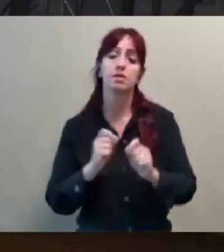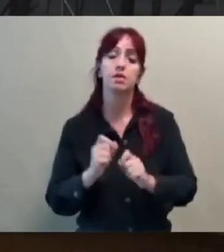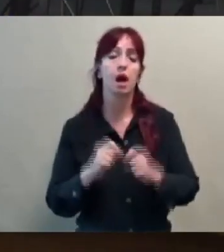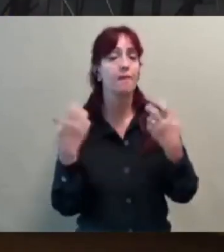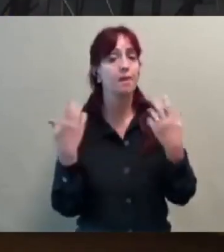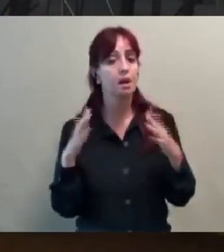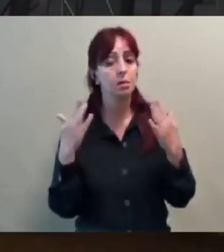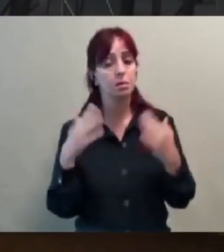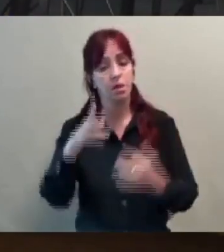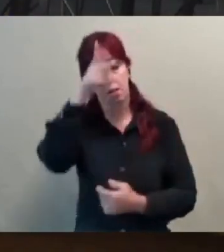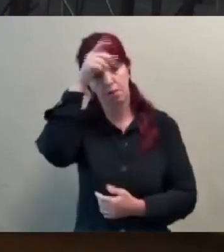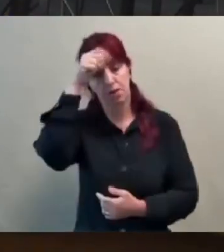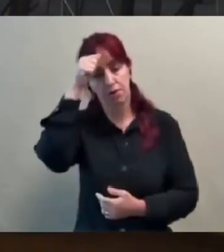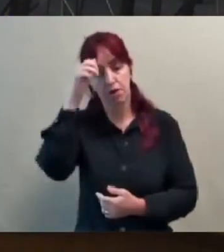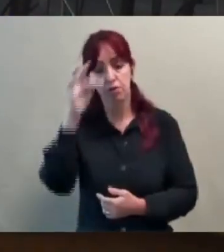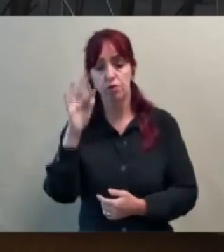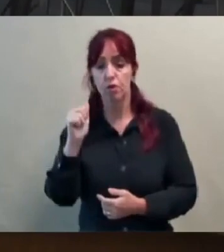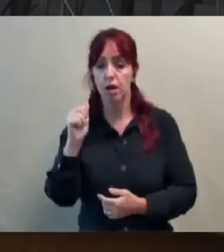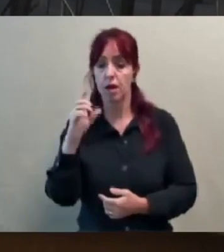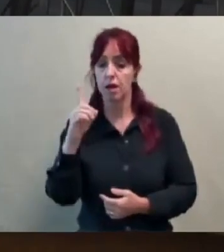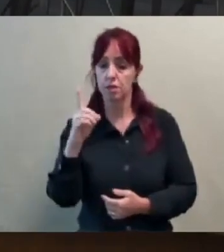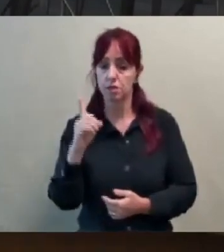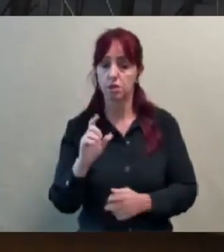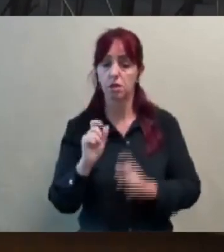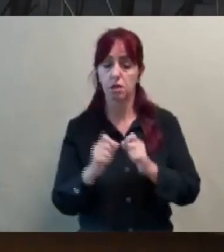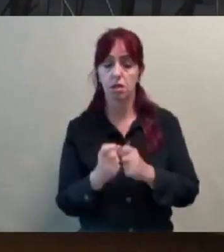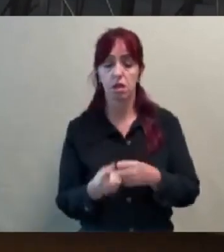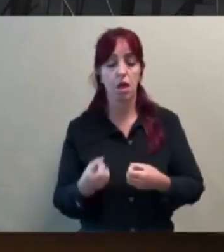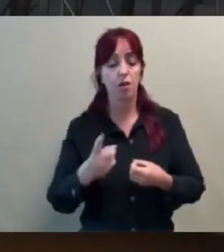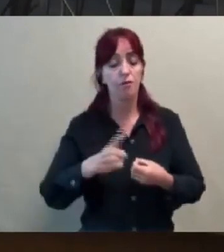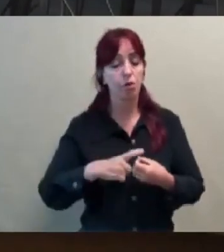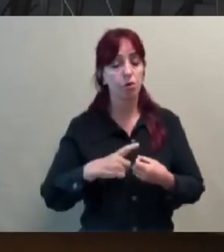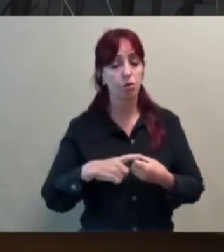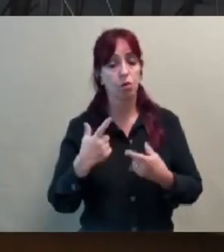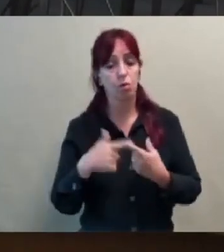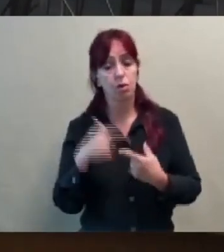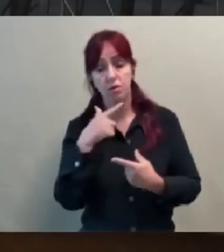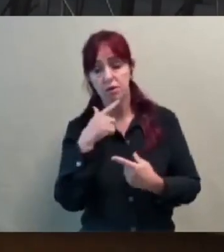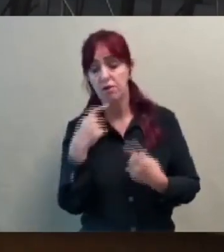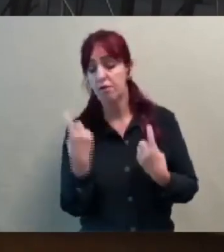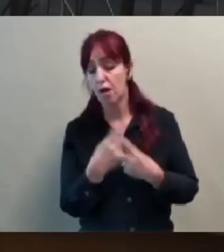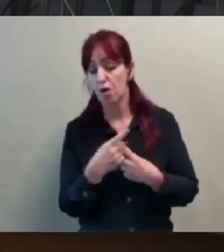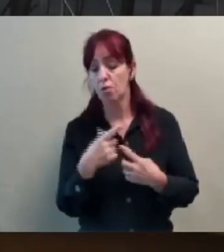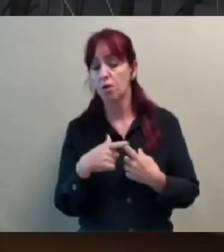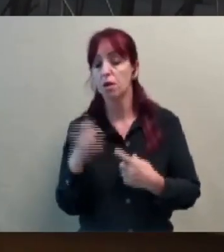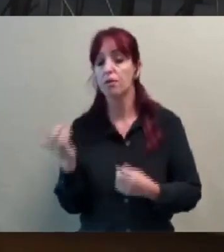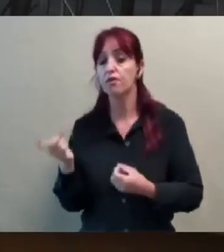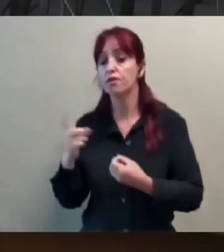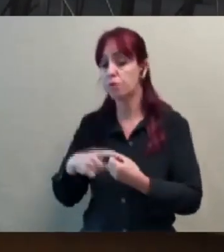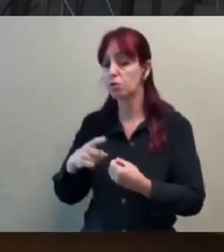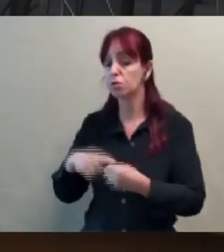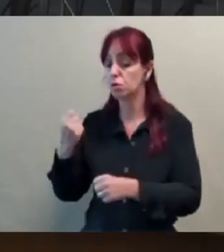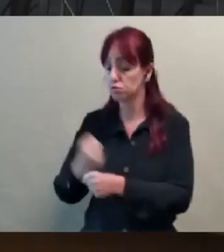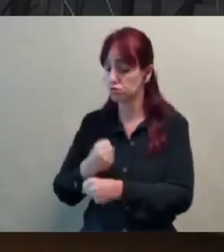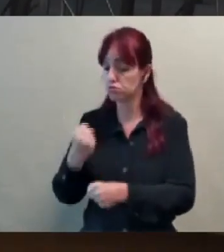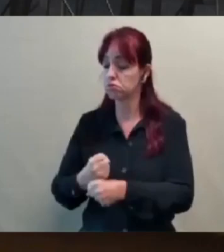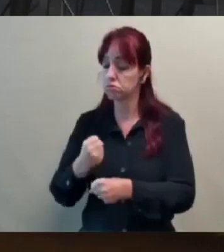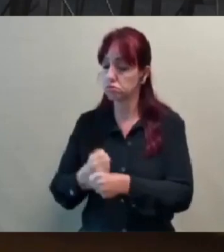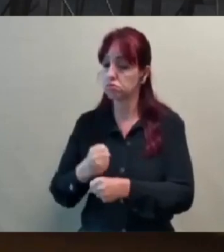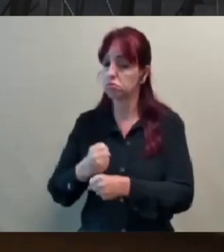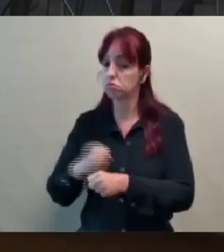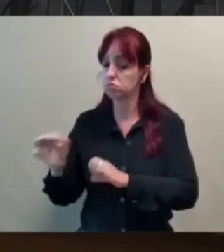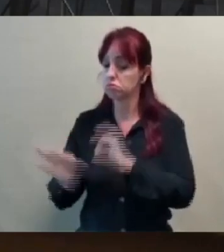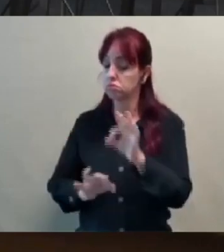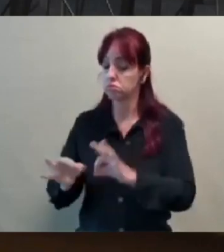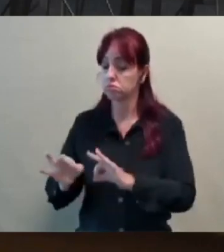parabenizando o prefeito Fuad, que retomou, Braulio, ao contrário do que você disse, muitas obras paradas, principalmente de enchentes, no Barreiro.